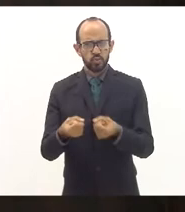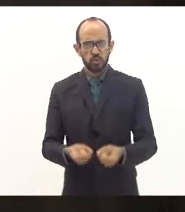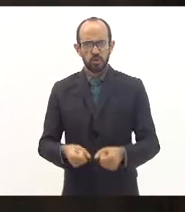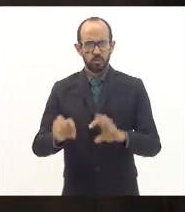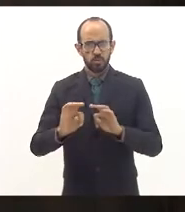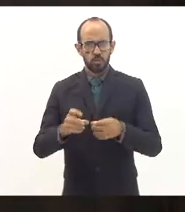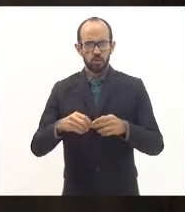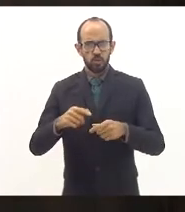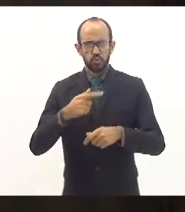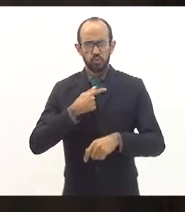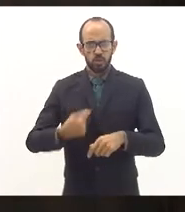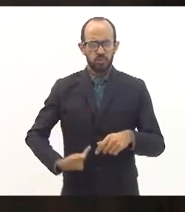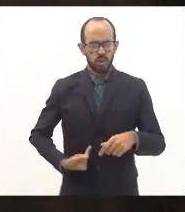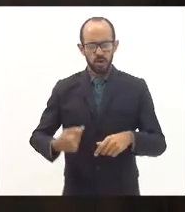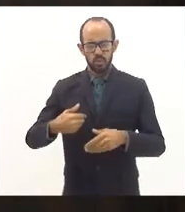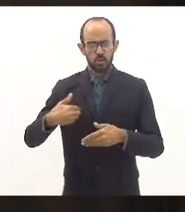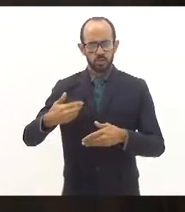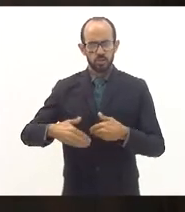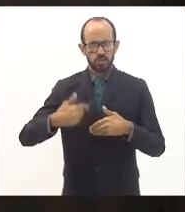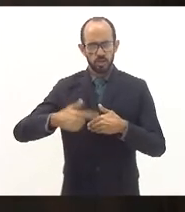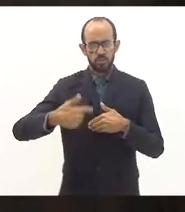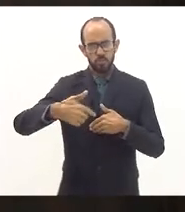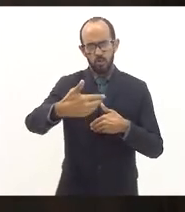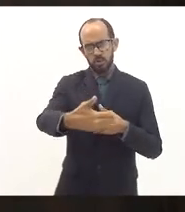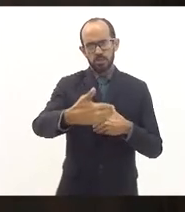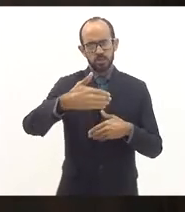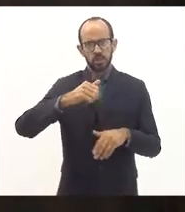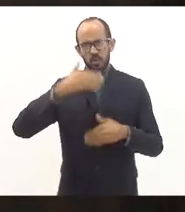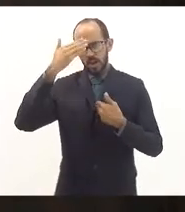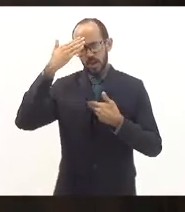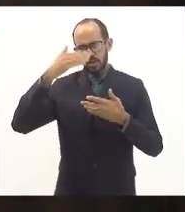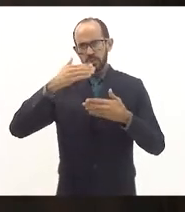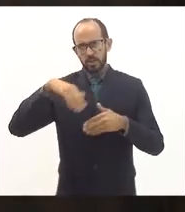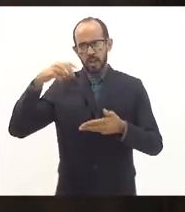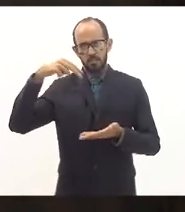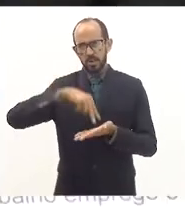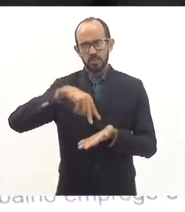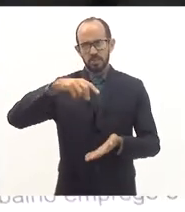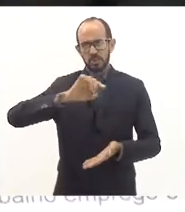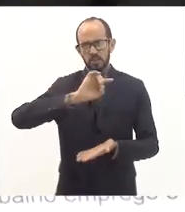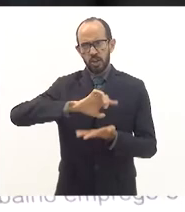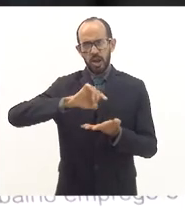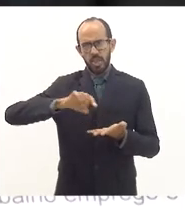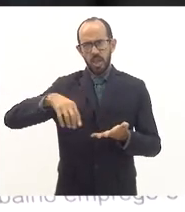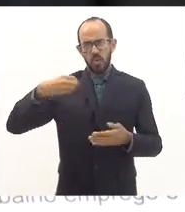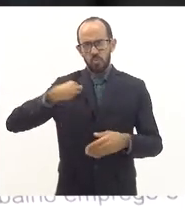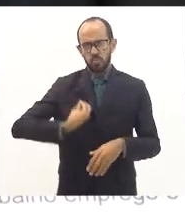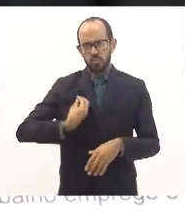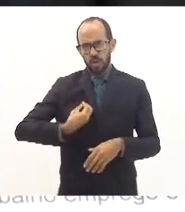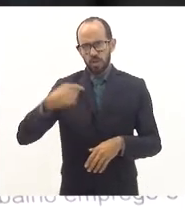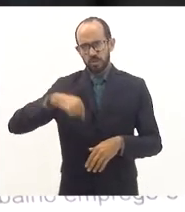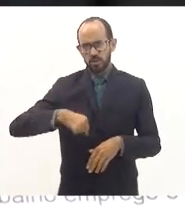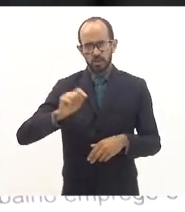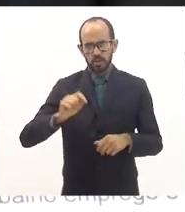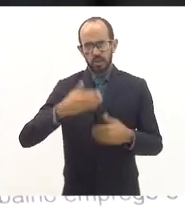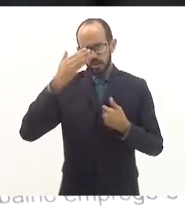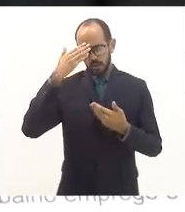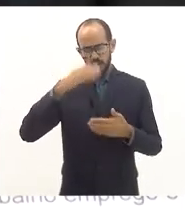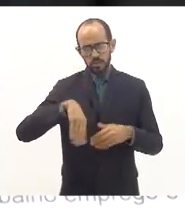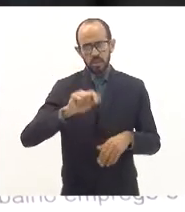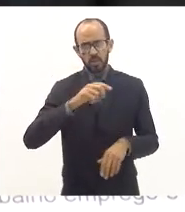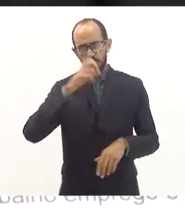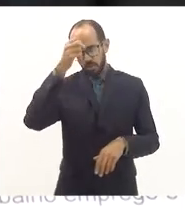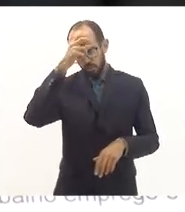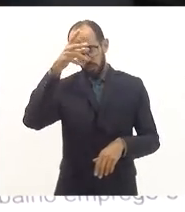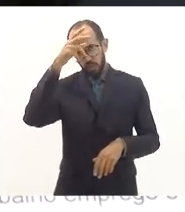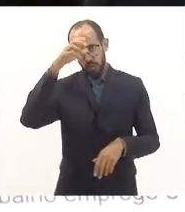sucederam. Então, eu quero agradecer mais uma vez a presença de cada um que está aqui, de cada uma que está aqui, né, agradecer a presença do